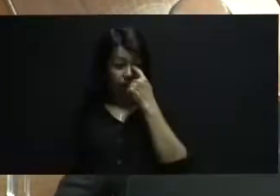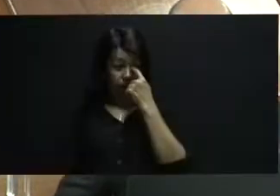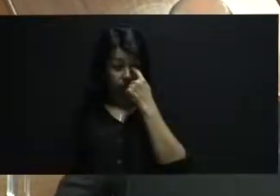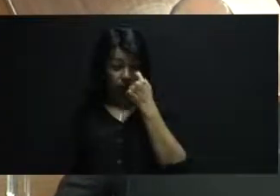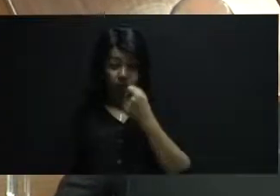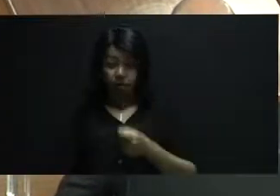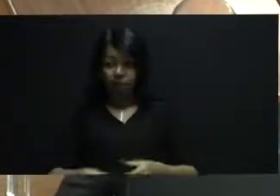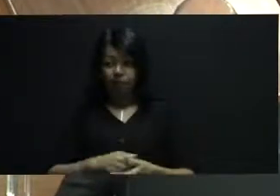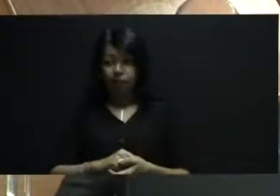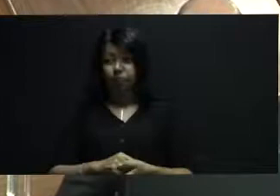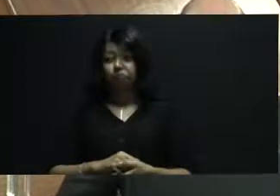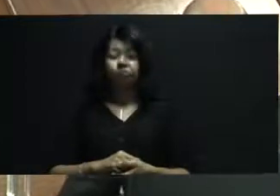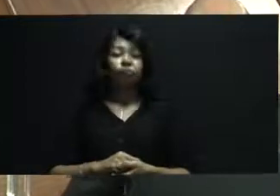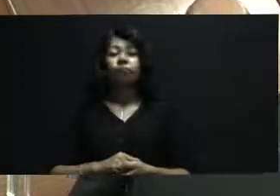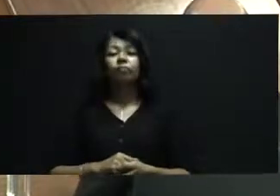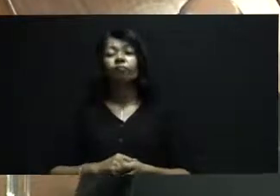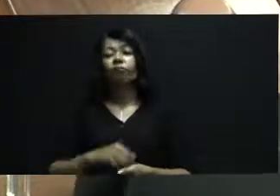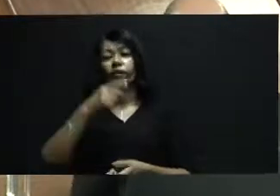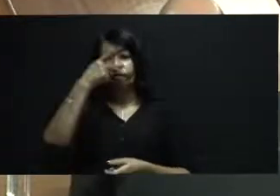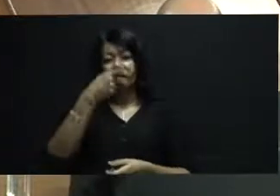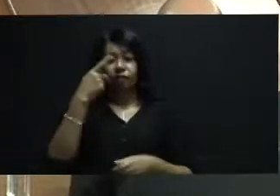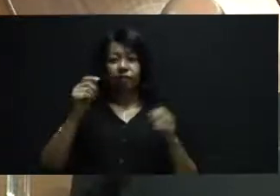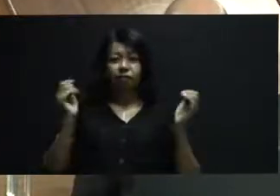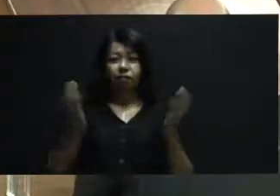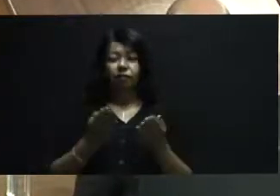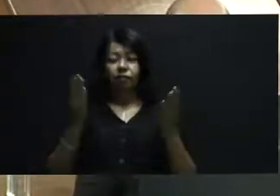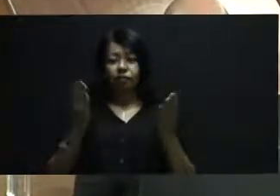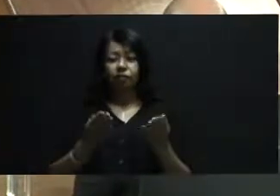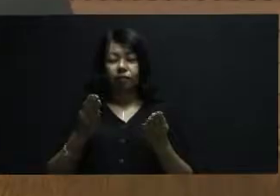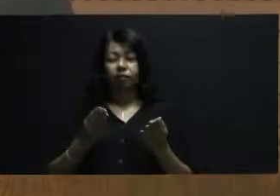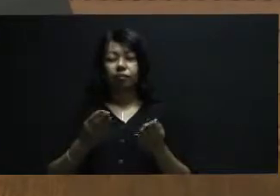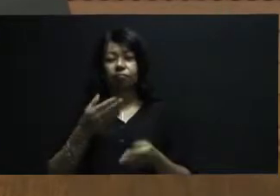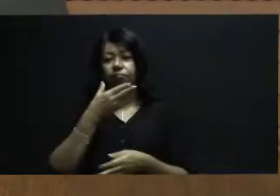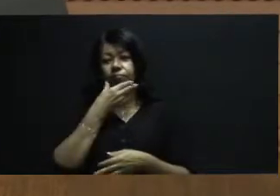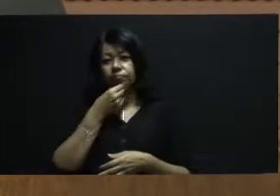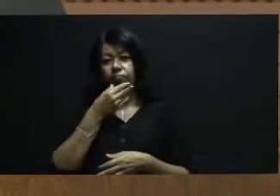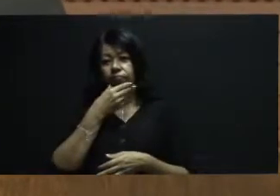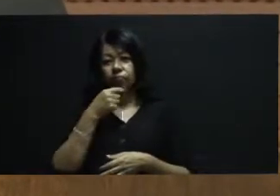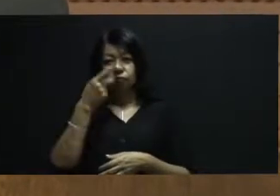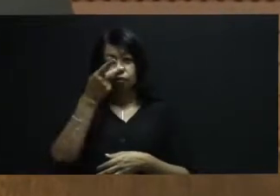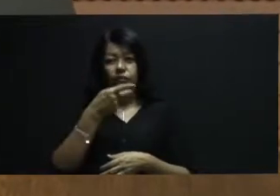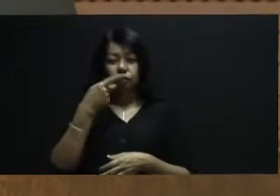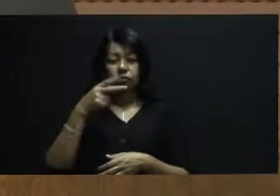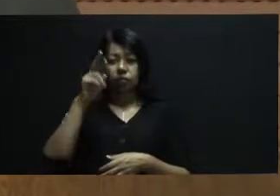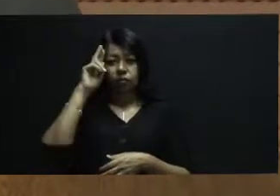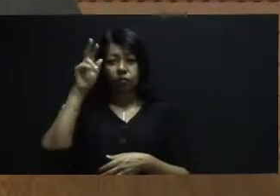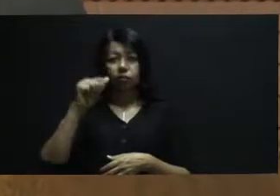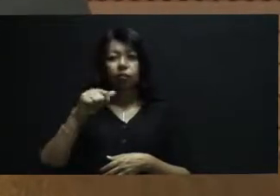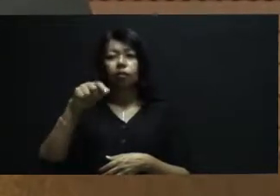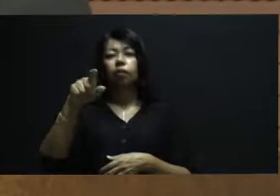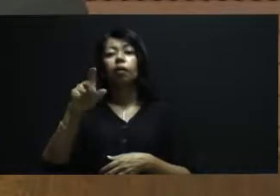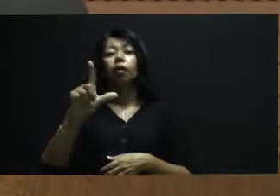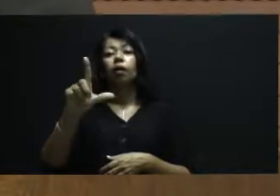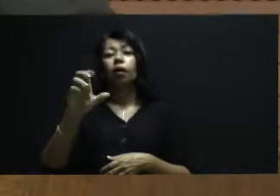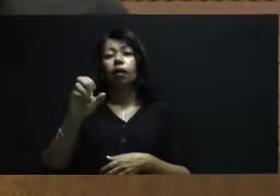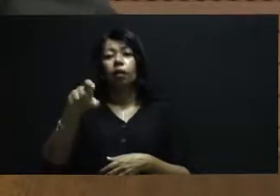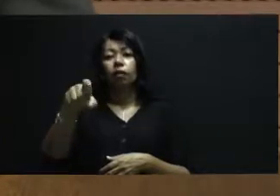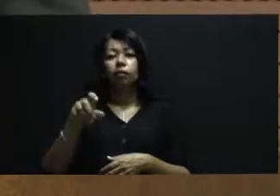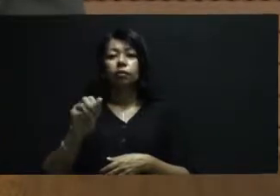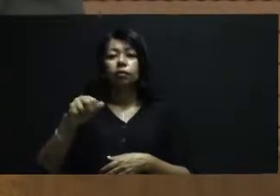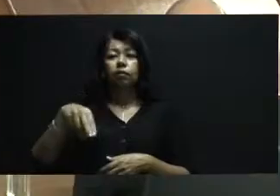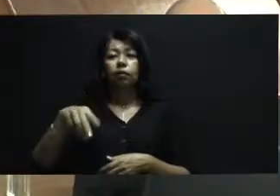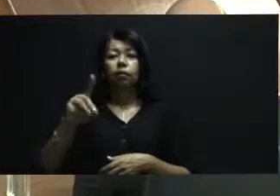Senhoras e senhores, tenho a honra de conceder a palavra ao orador oficial desta solenidade, excelentíssimo senhor Alexander José